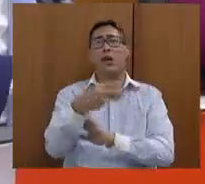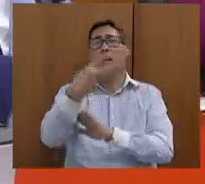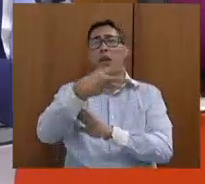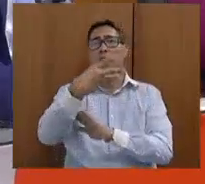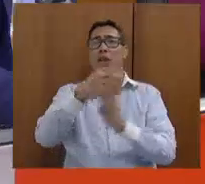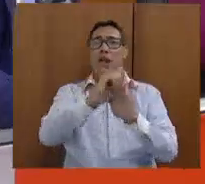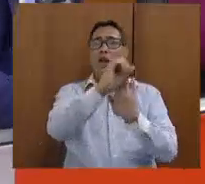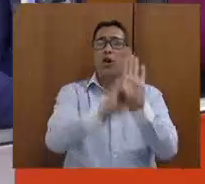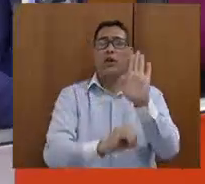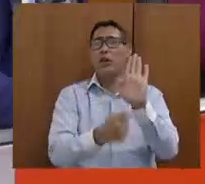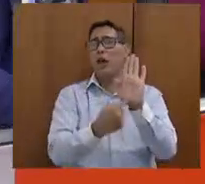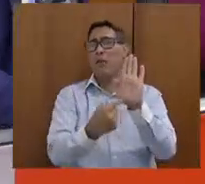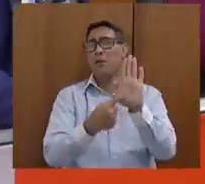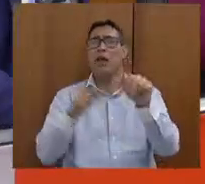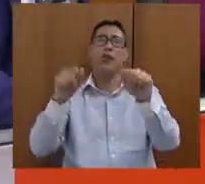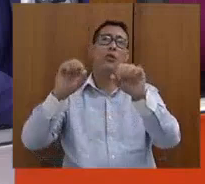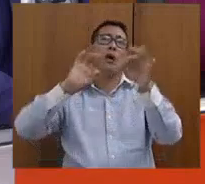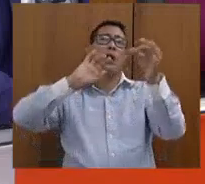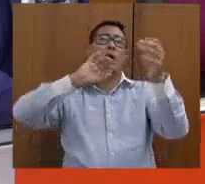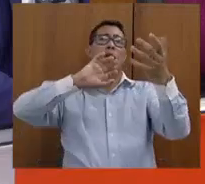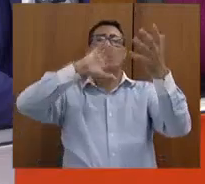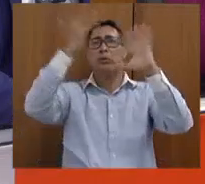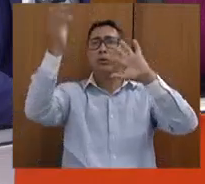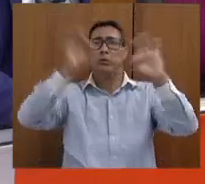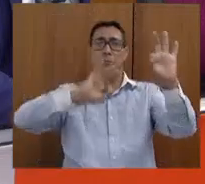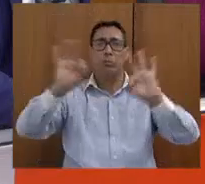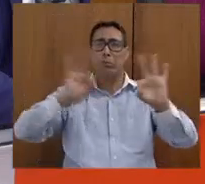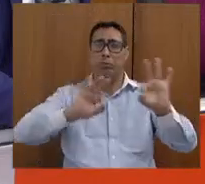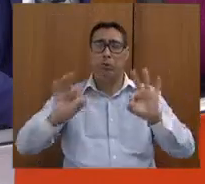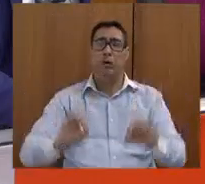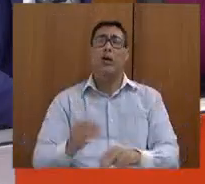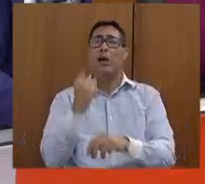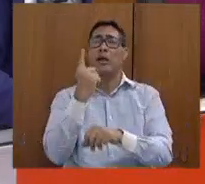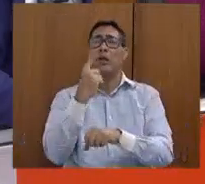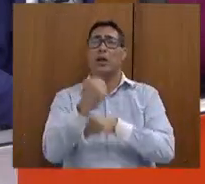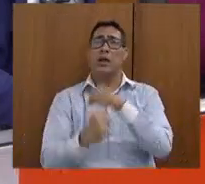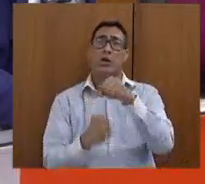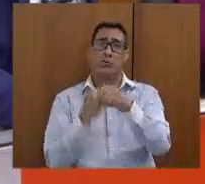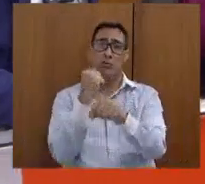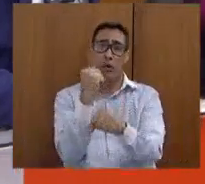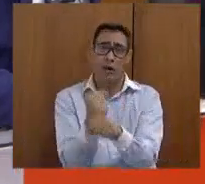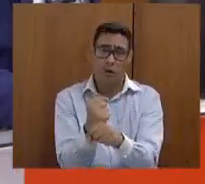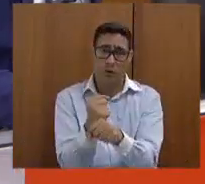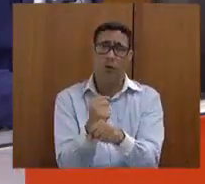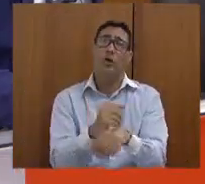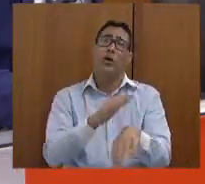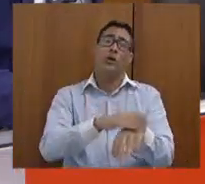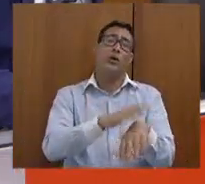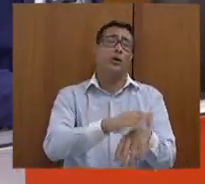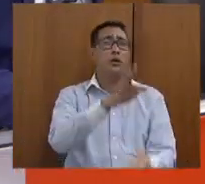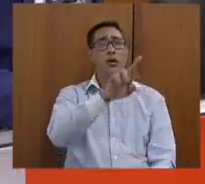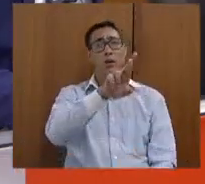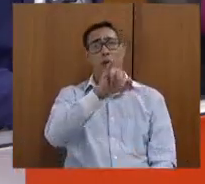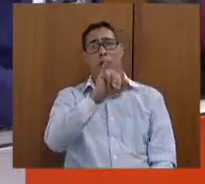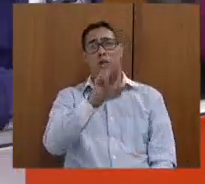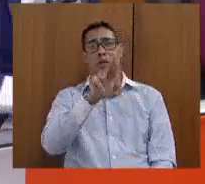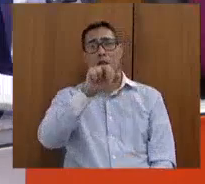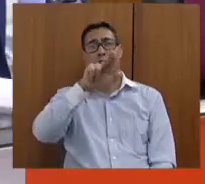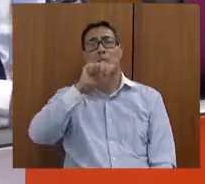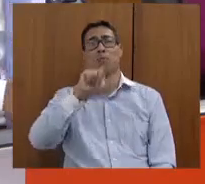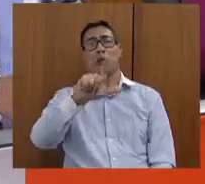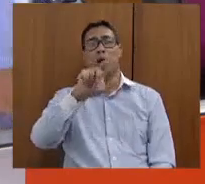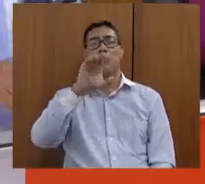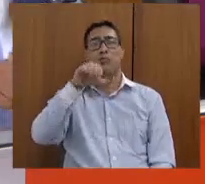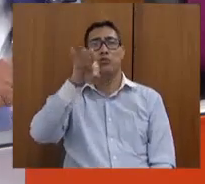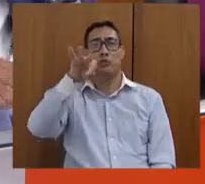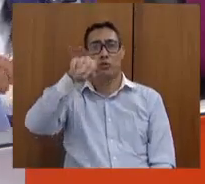para fazer lá sua obra e que daqui a um ano quando o Tribunal de Contas foi lá puxar